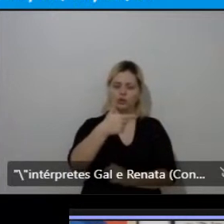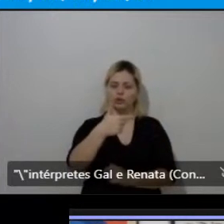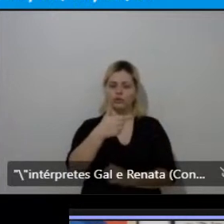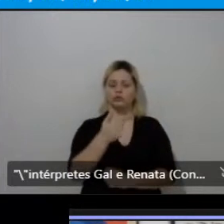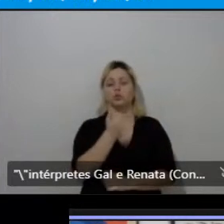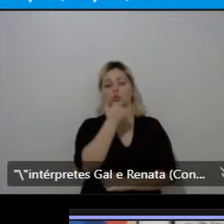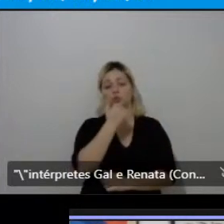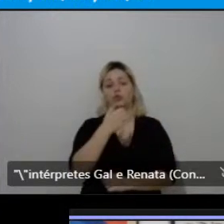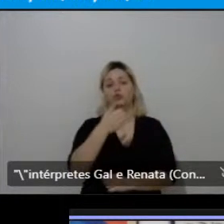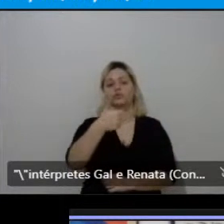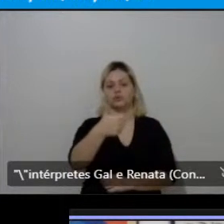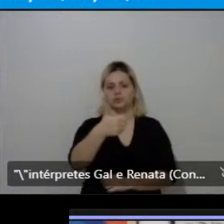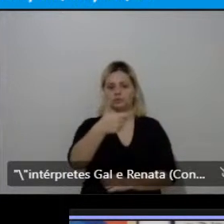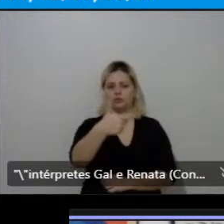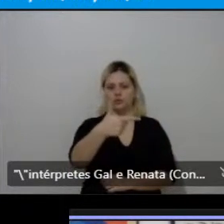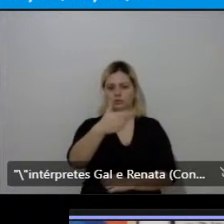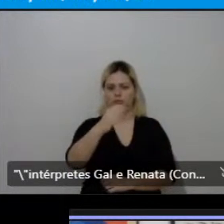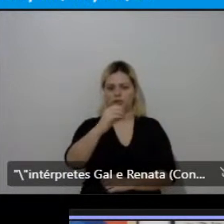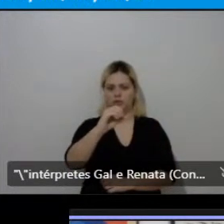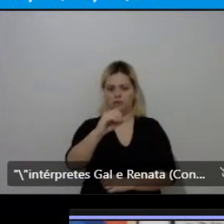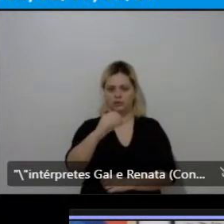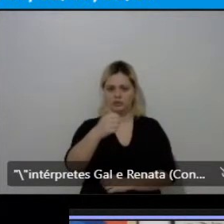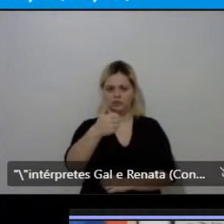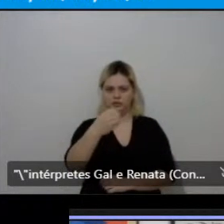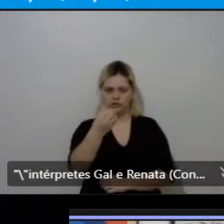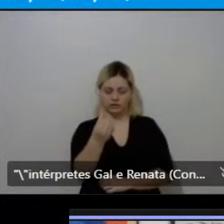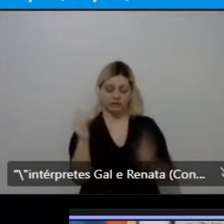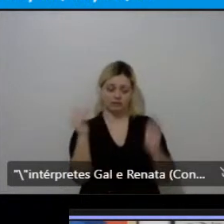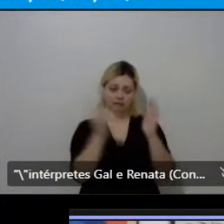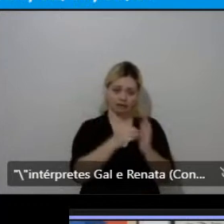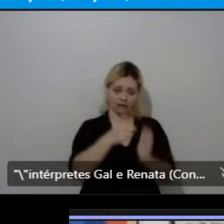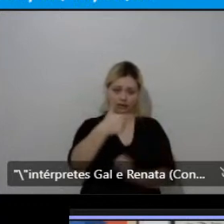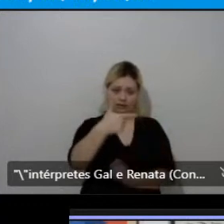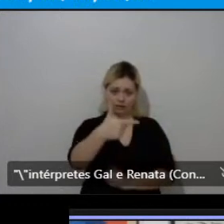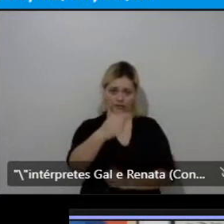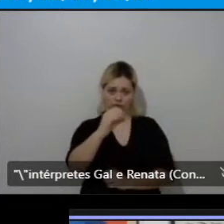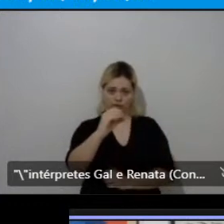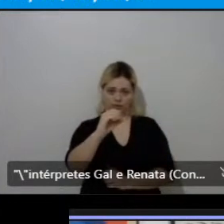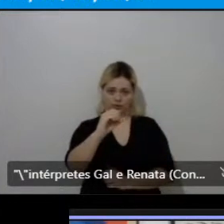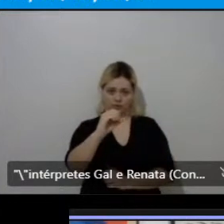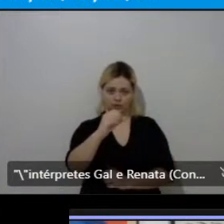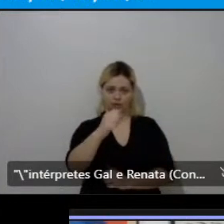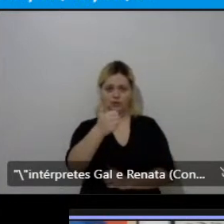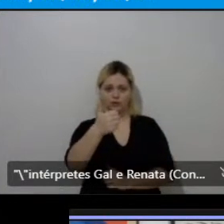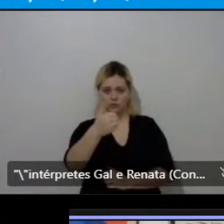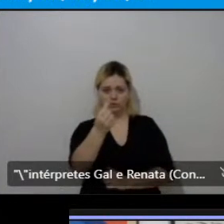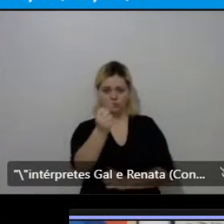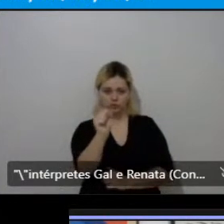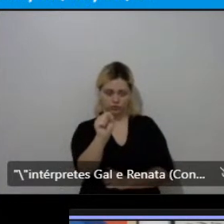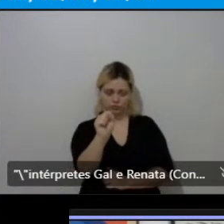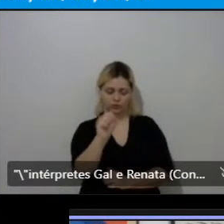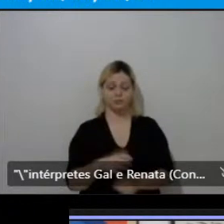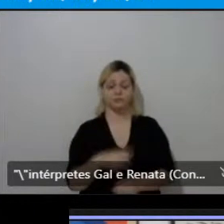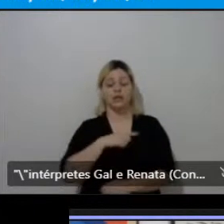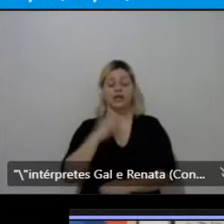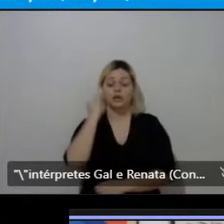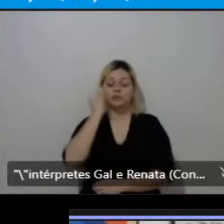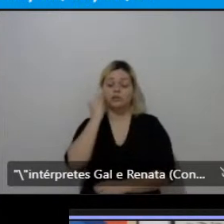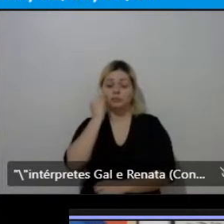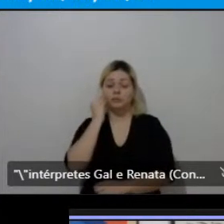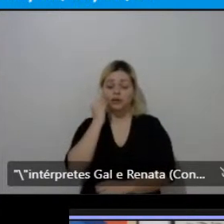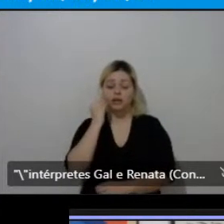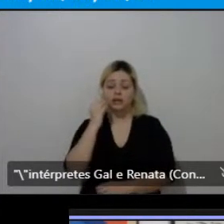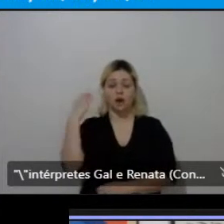2016 até 2018, conhecendo essas experiências na Colômbia, né, na verdade, em Bogotá, fazendo uma relação com